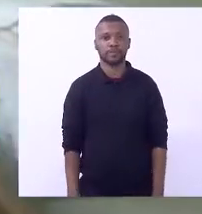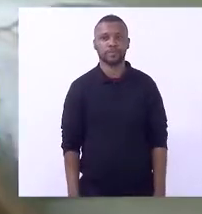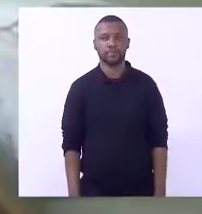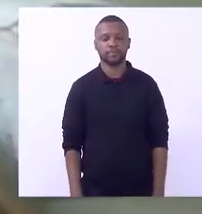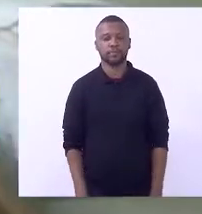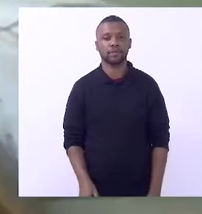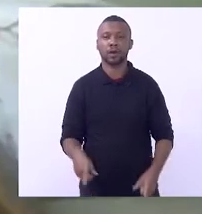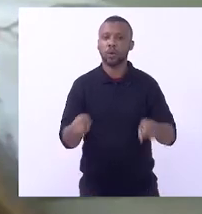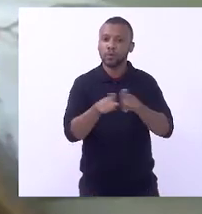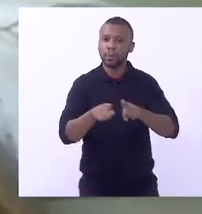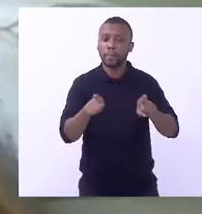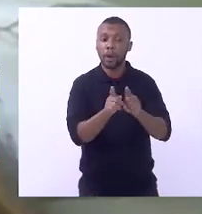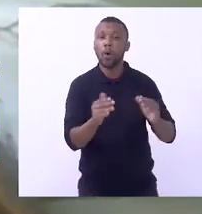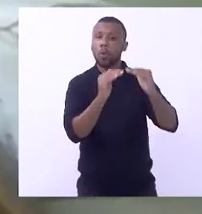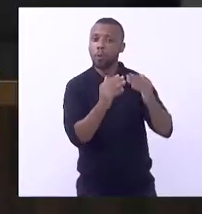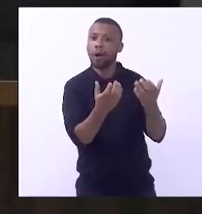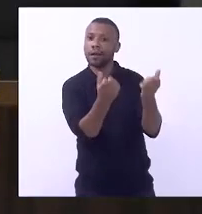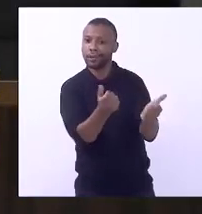Acompanha a CCJ.